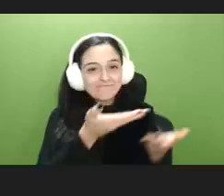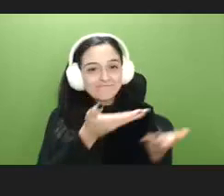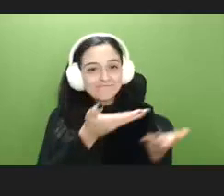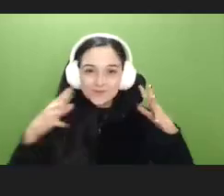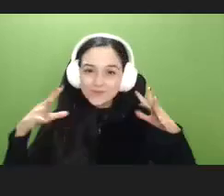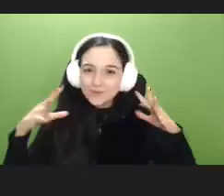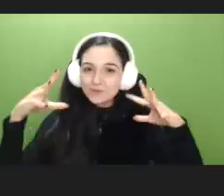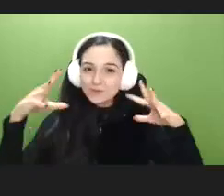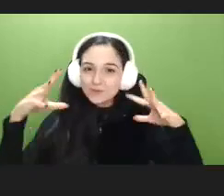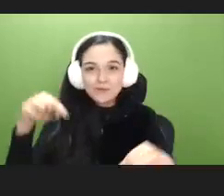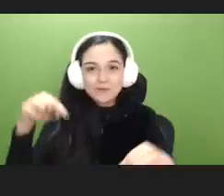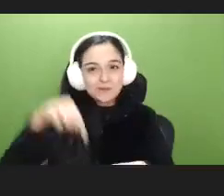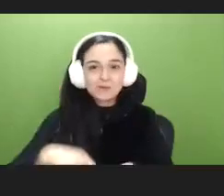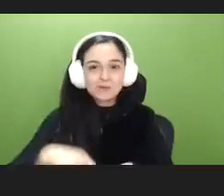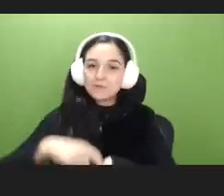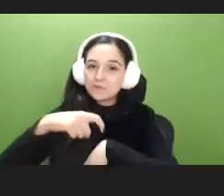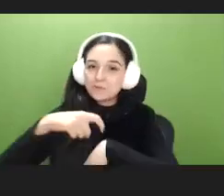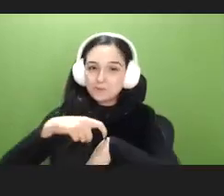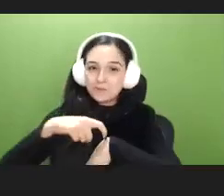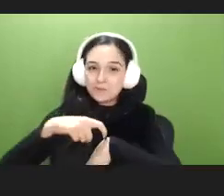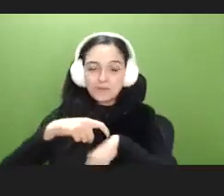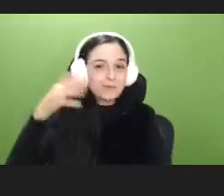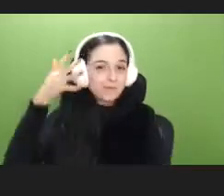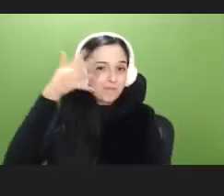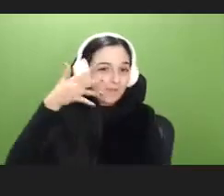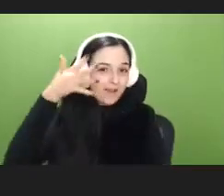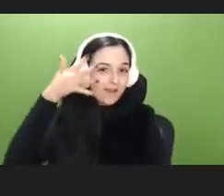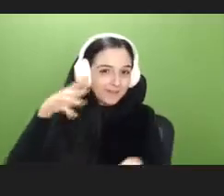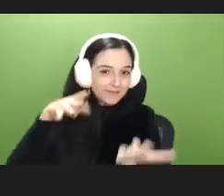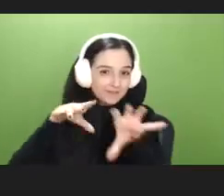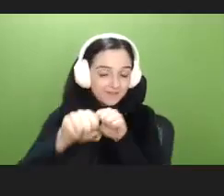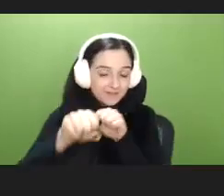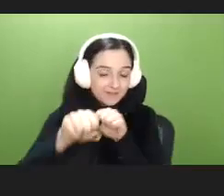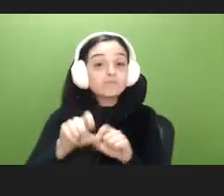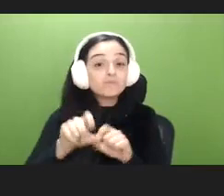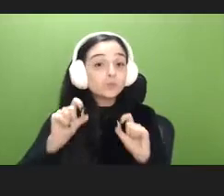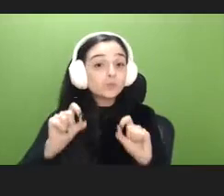ciclo formativo de palestras conectando